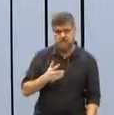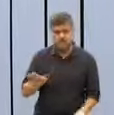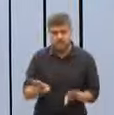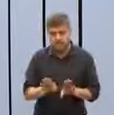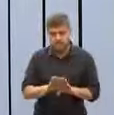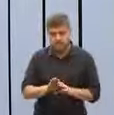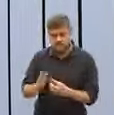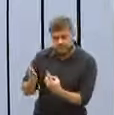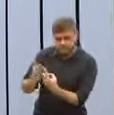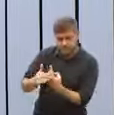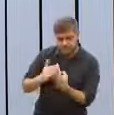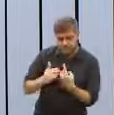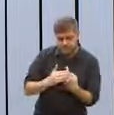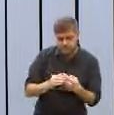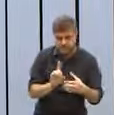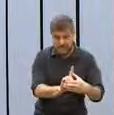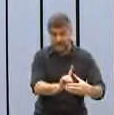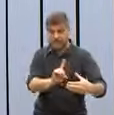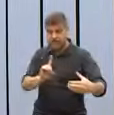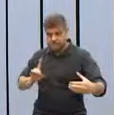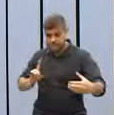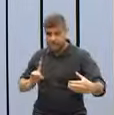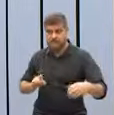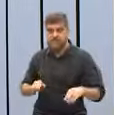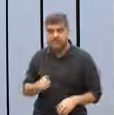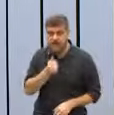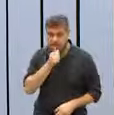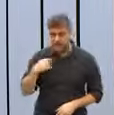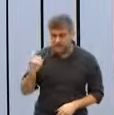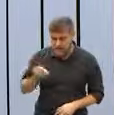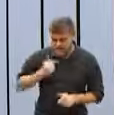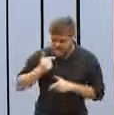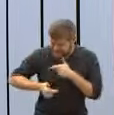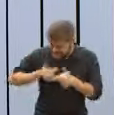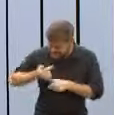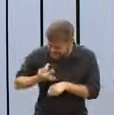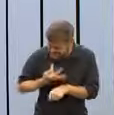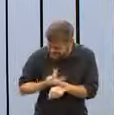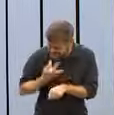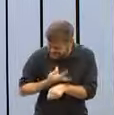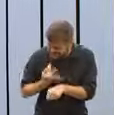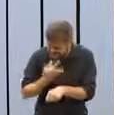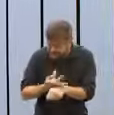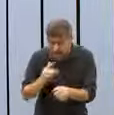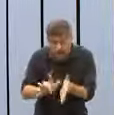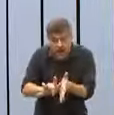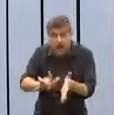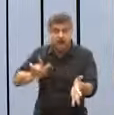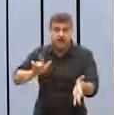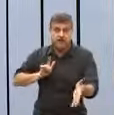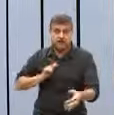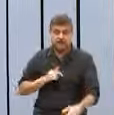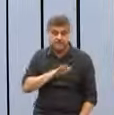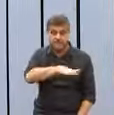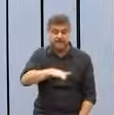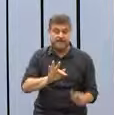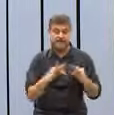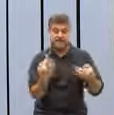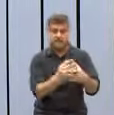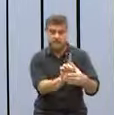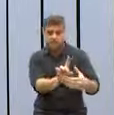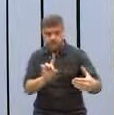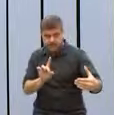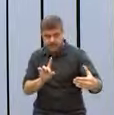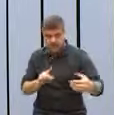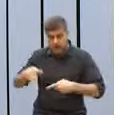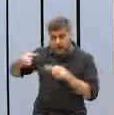que o acolhimento é o último recurso, mas ainda é um recurso, só que a gente trabalha incansavelmente antes de chegar até lá. E